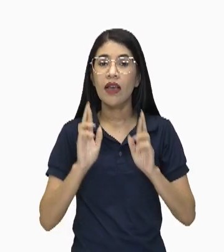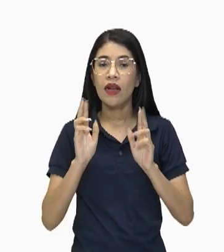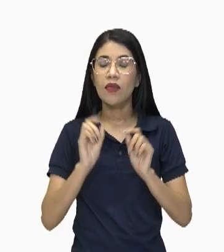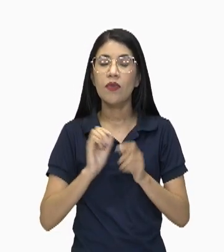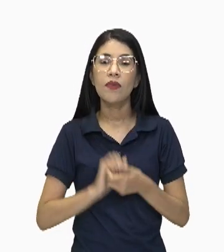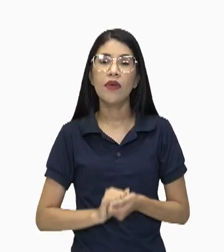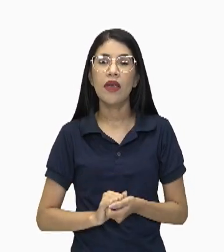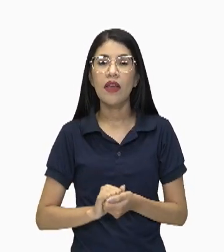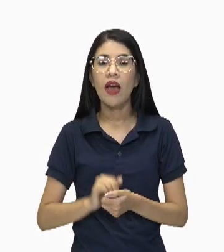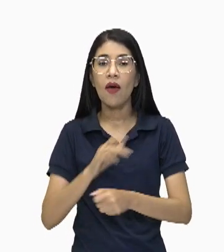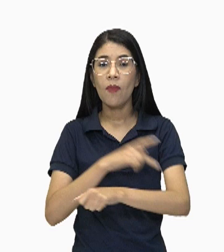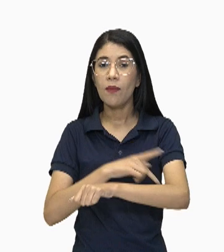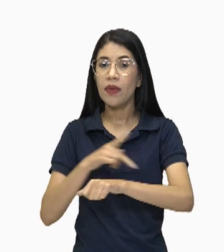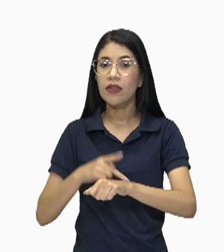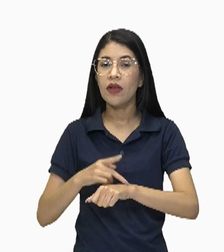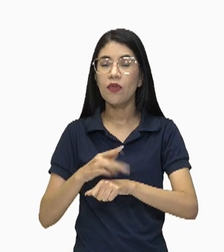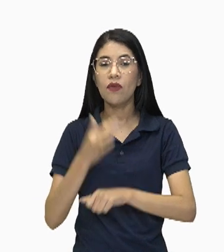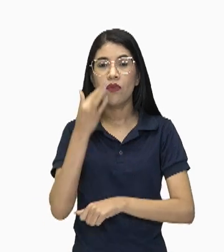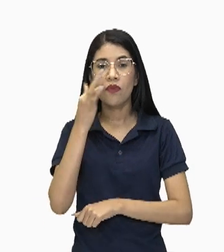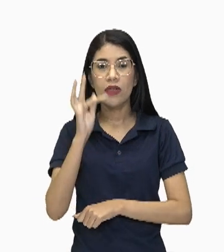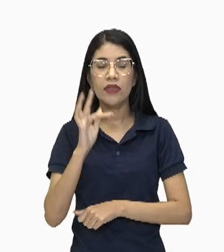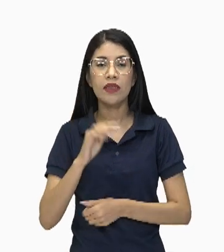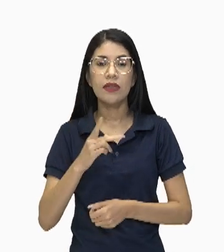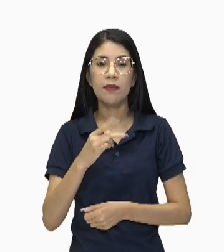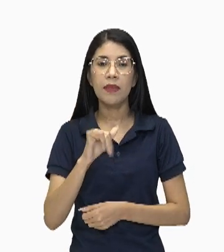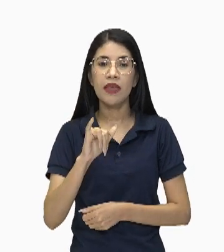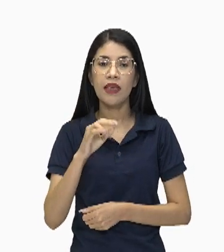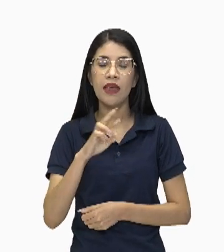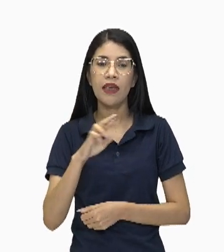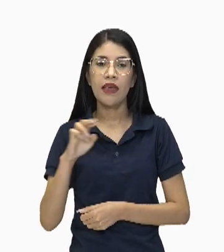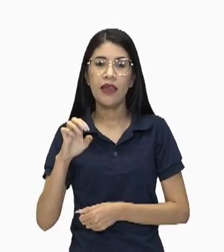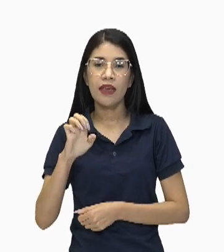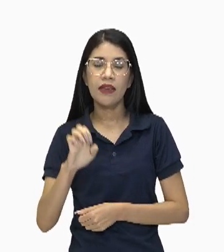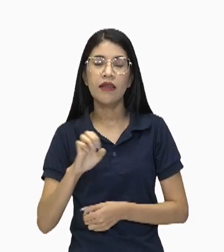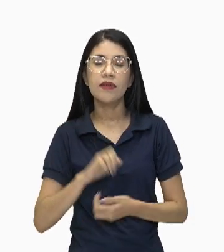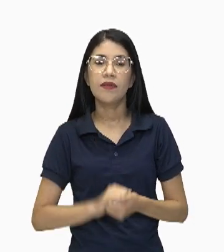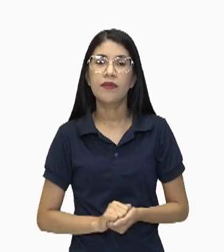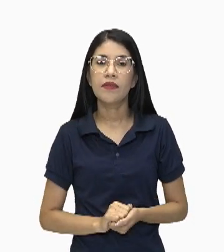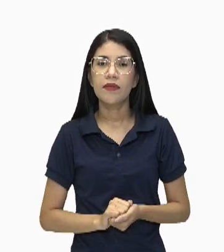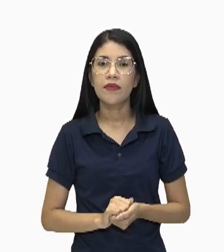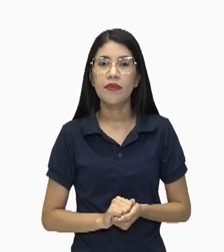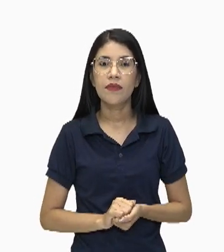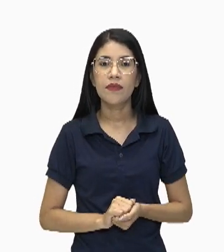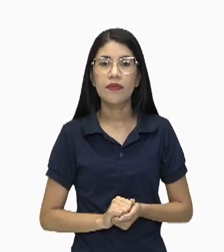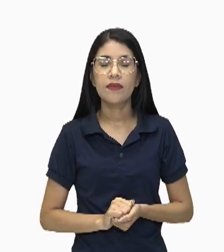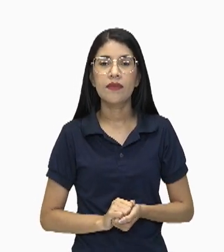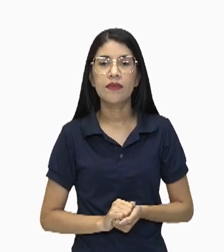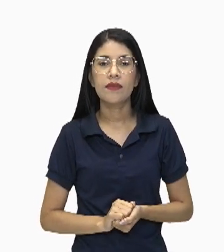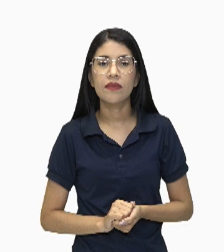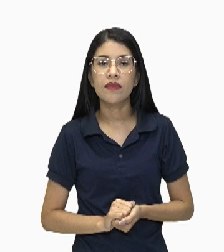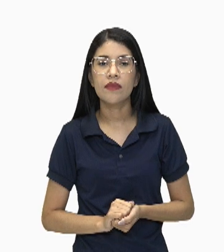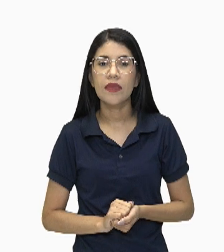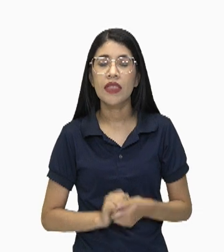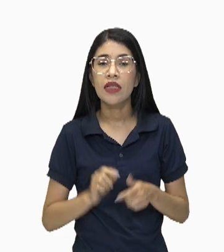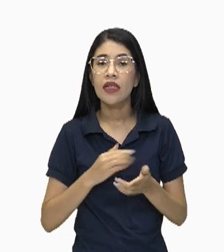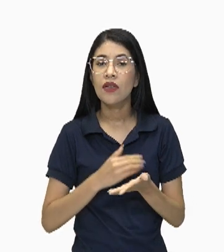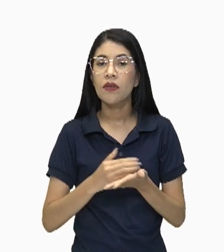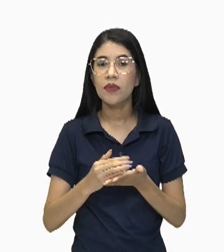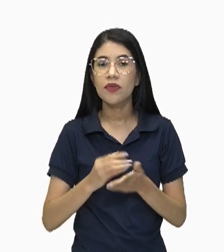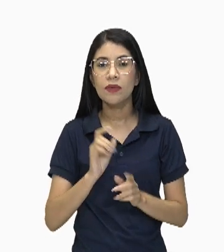do pedagogo francês, o barão Pierre de Coubertin, que capitaneou aí